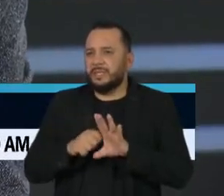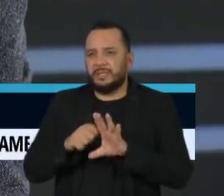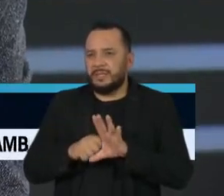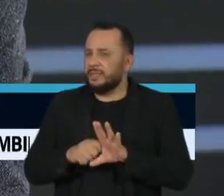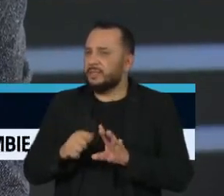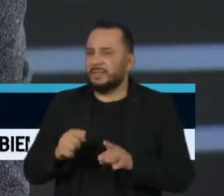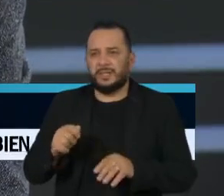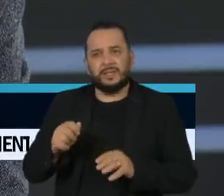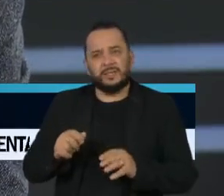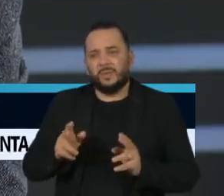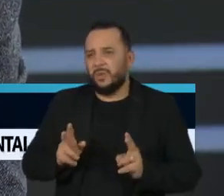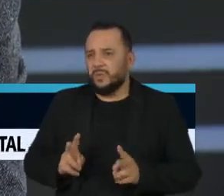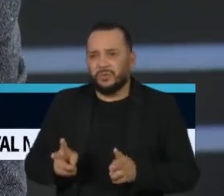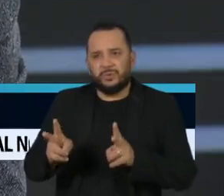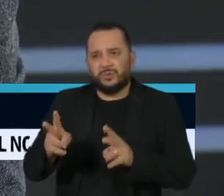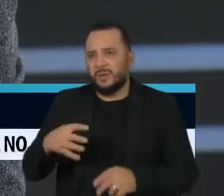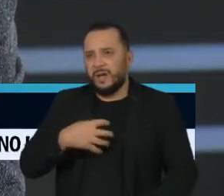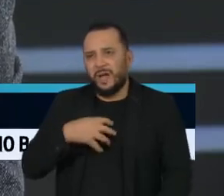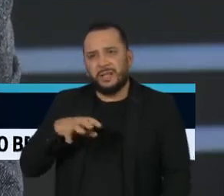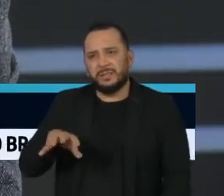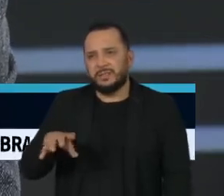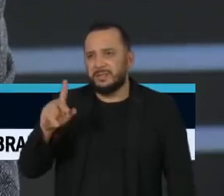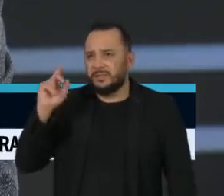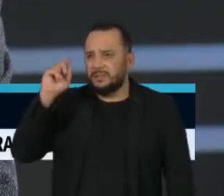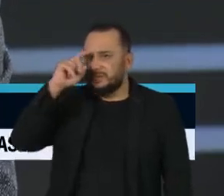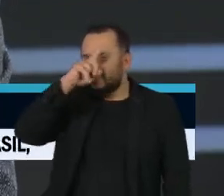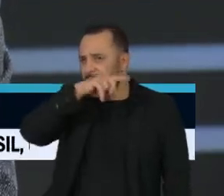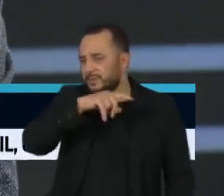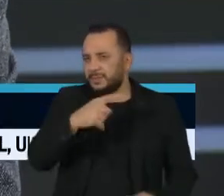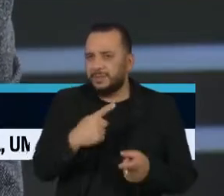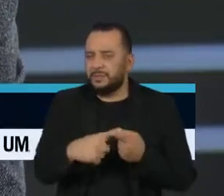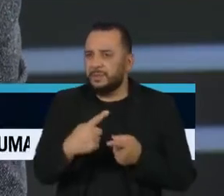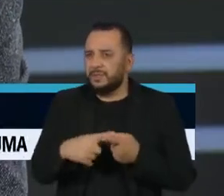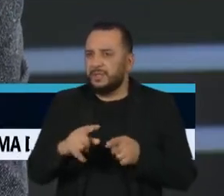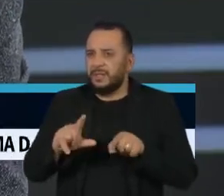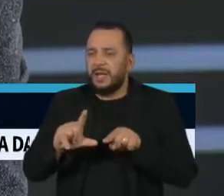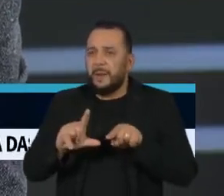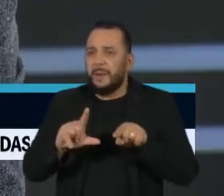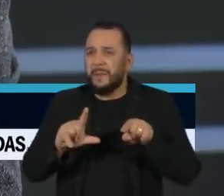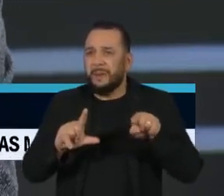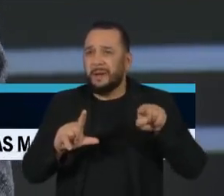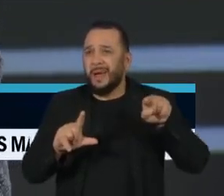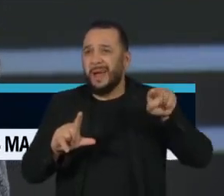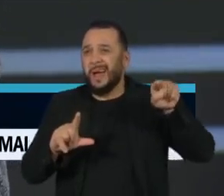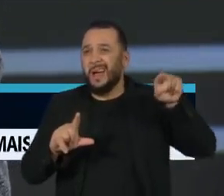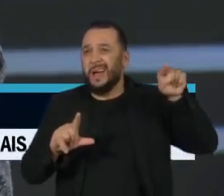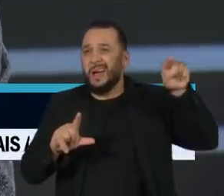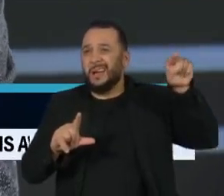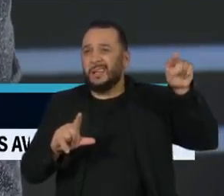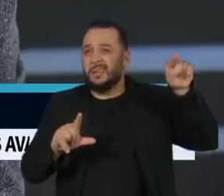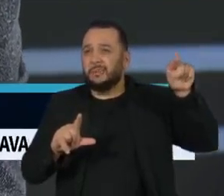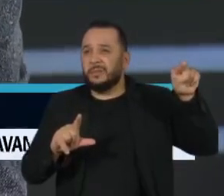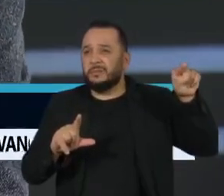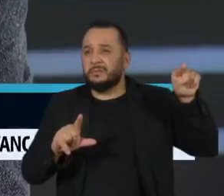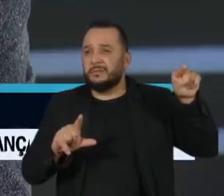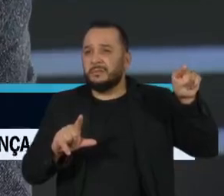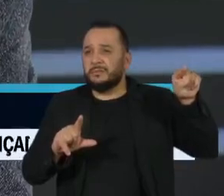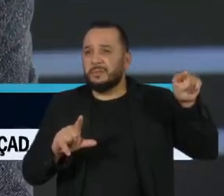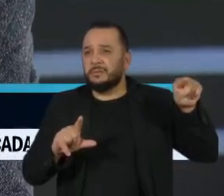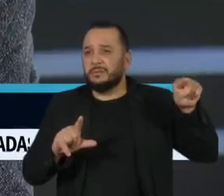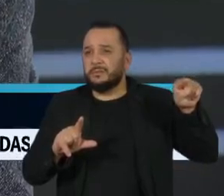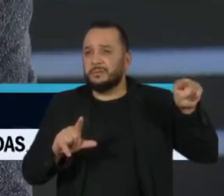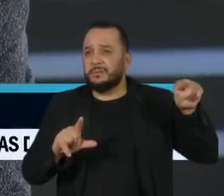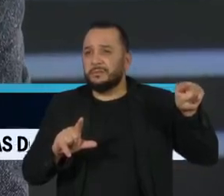continuar difícil é uma situação de inflação desacelerando mas ainda assim num nível elevado a gente